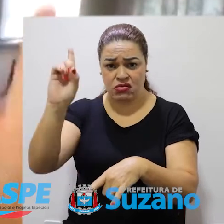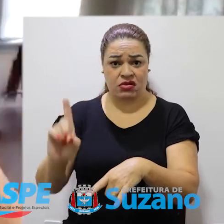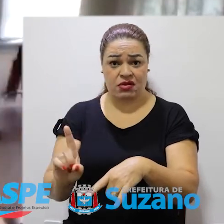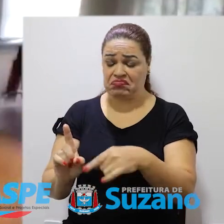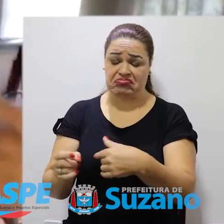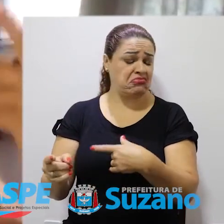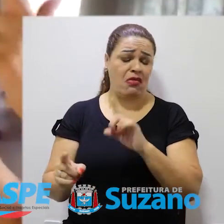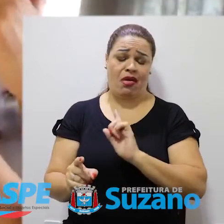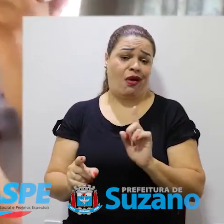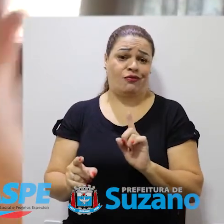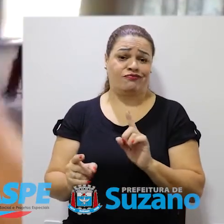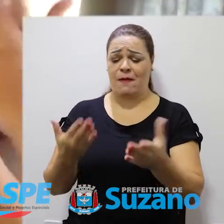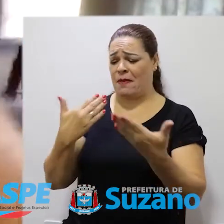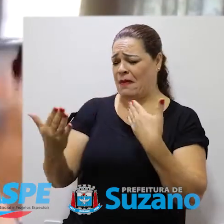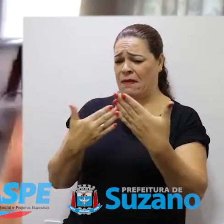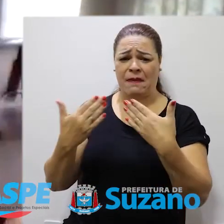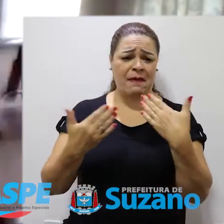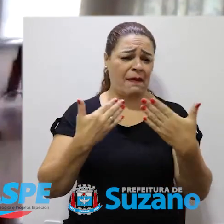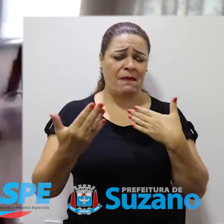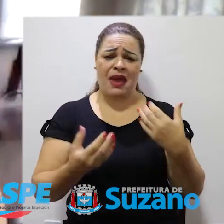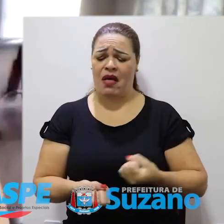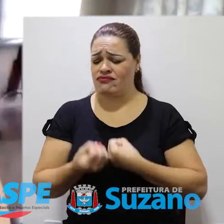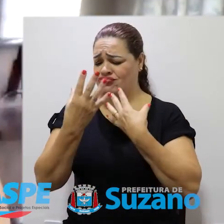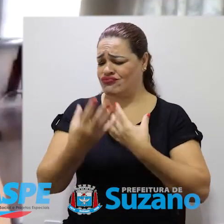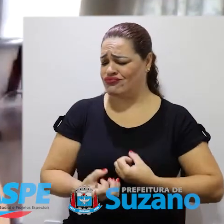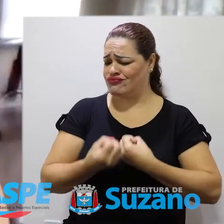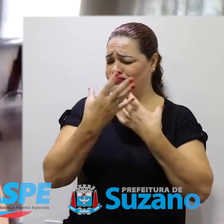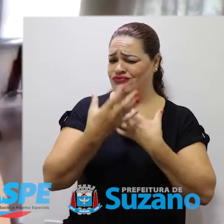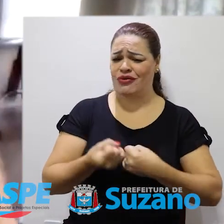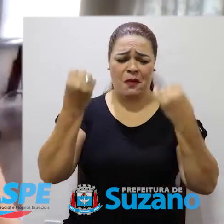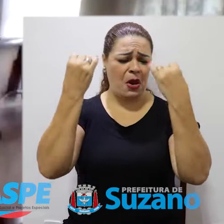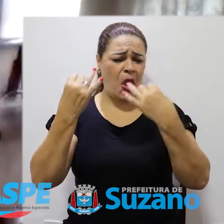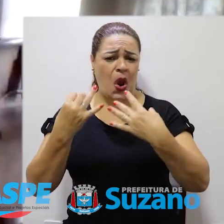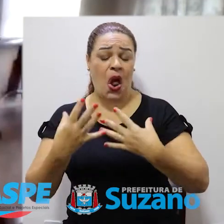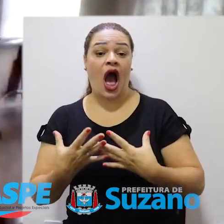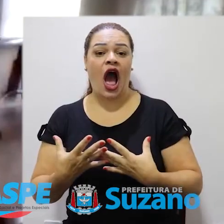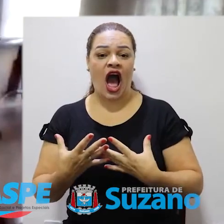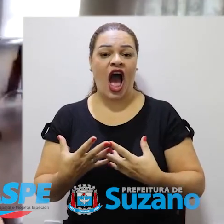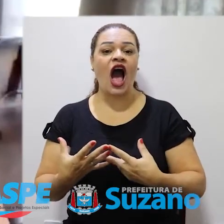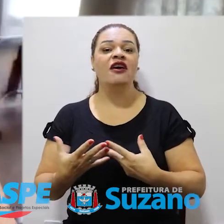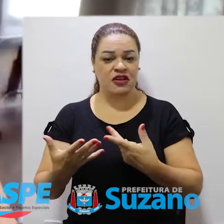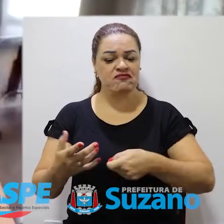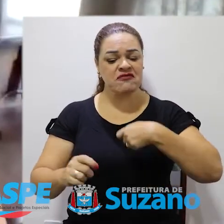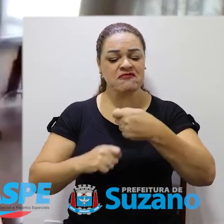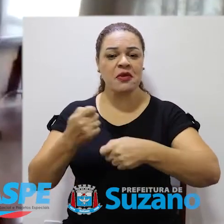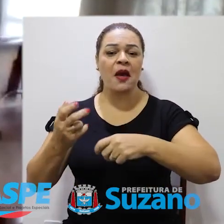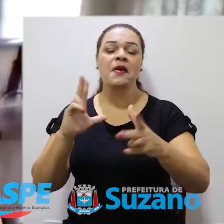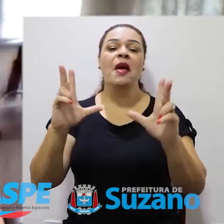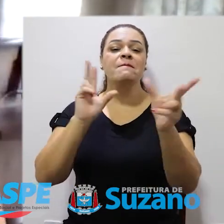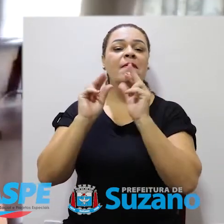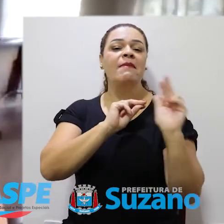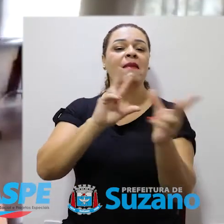têm dúvidas, elas falam, elas colocam para fora, elas falam em língua de sinais ou às